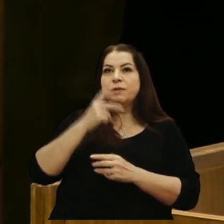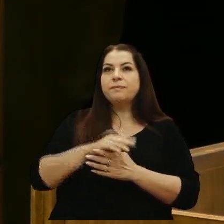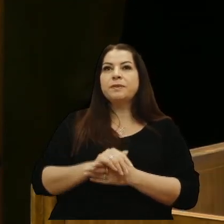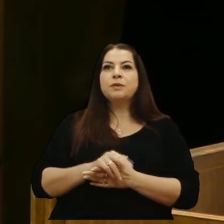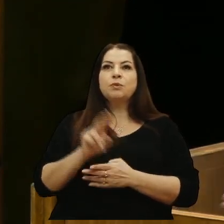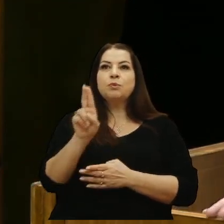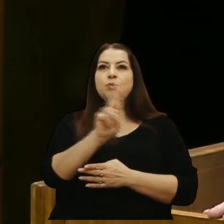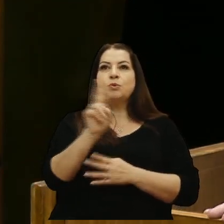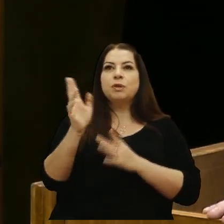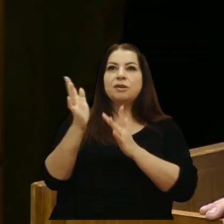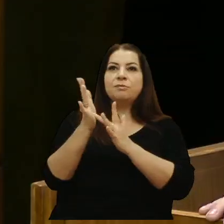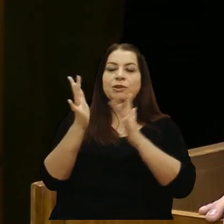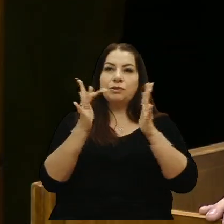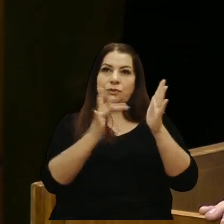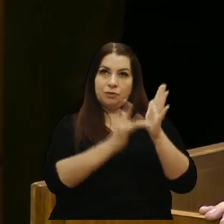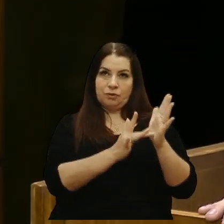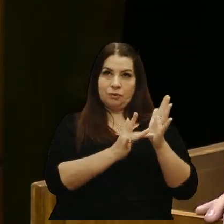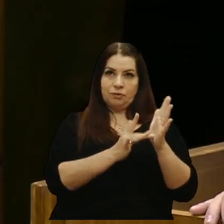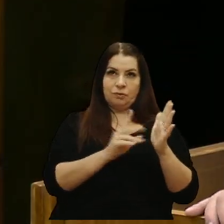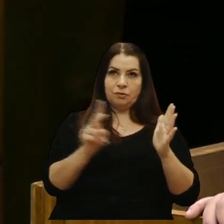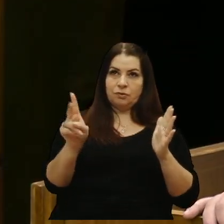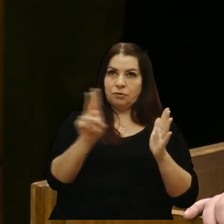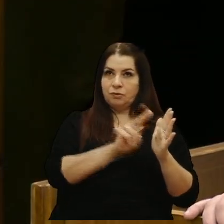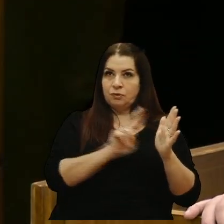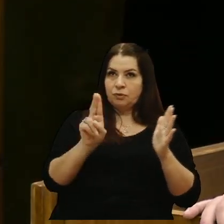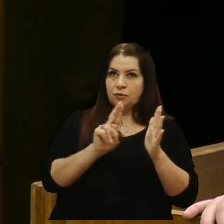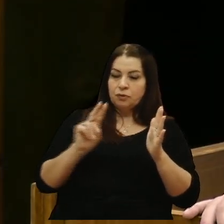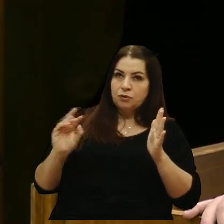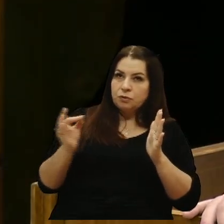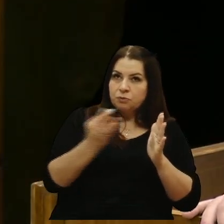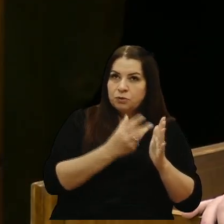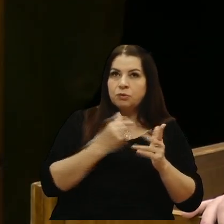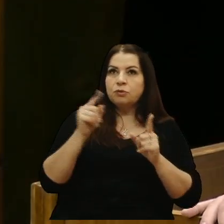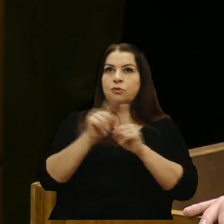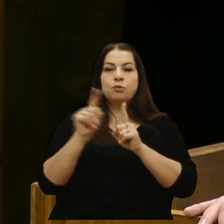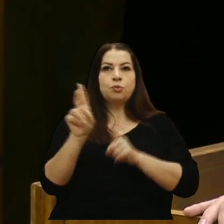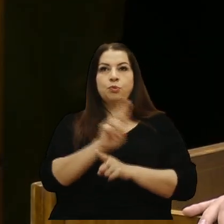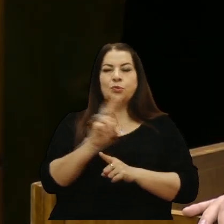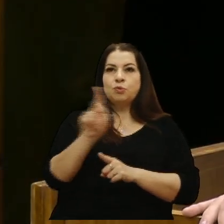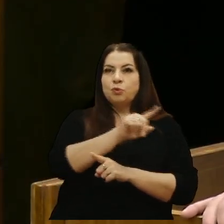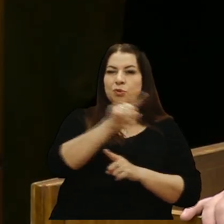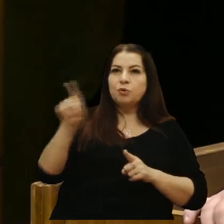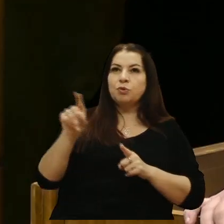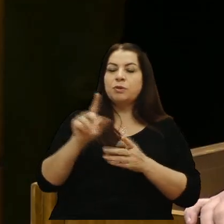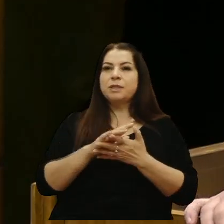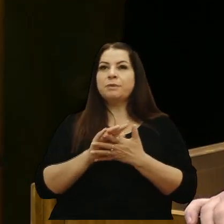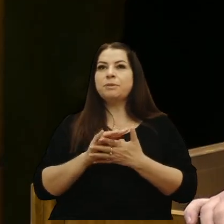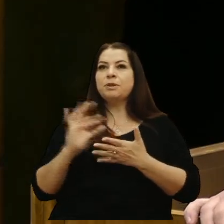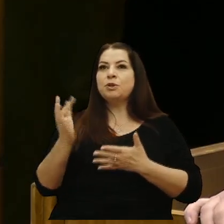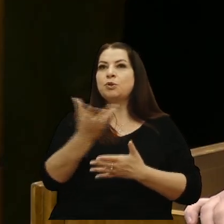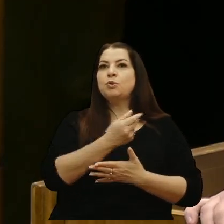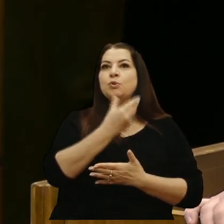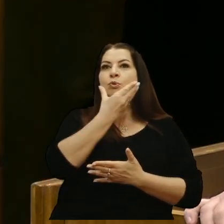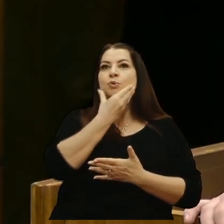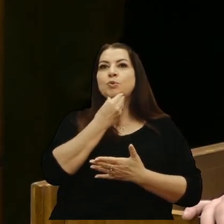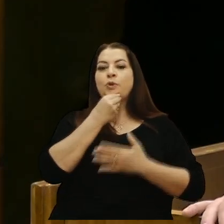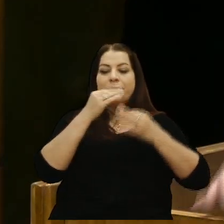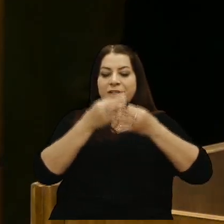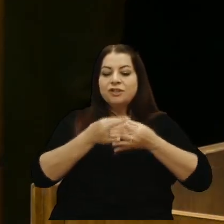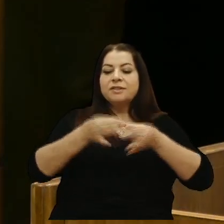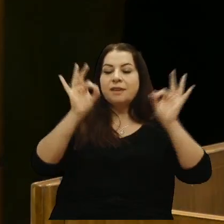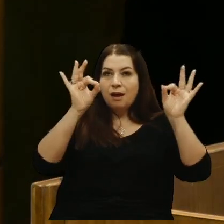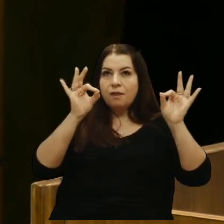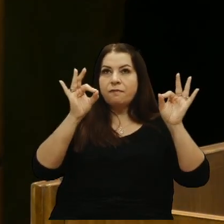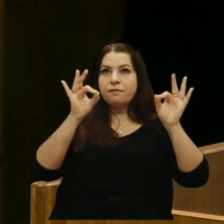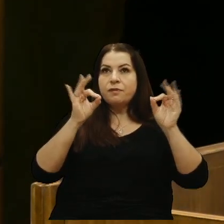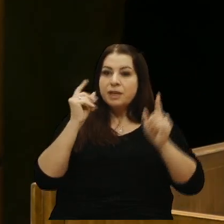nome de Jesus, que é um nome sobre todo nome, é o nome que importa que todo homem seja salvo, e